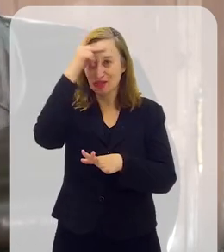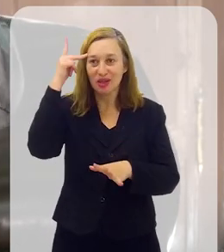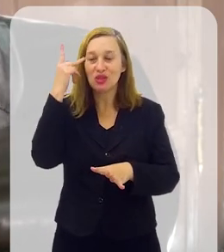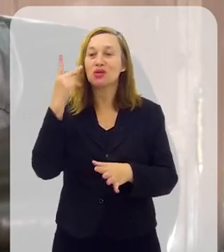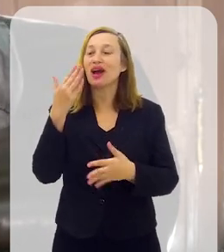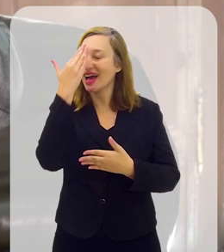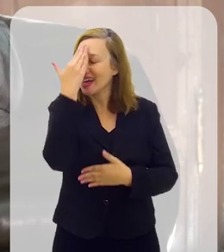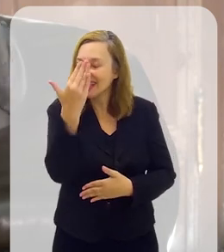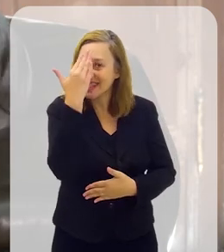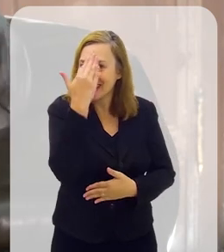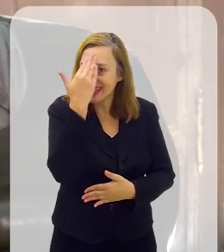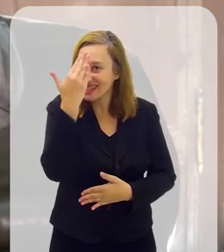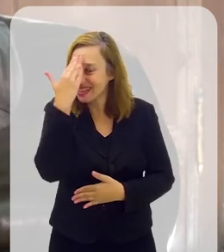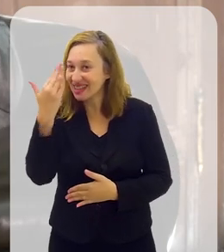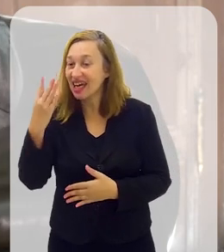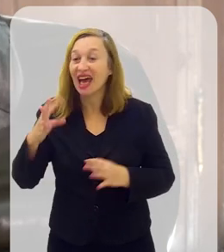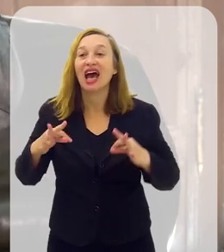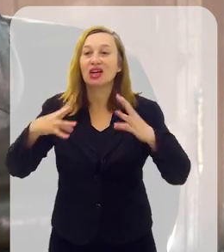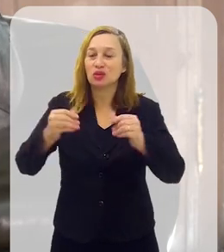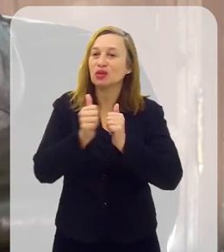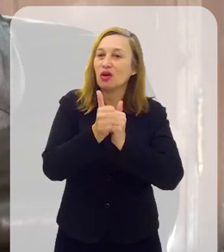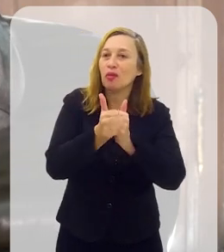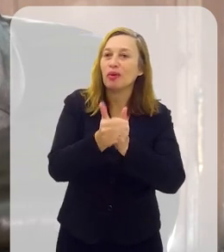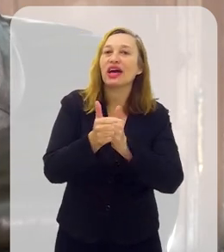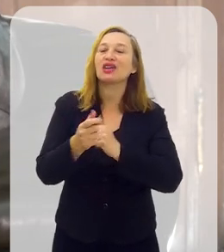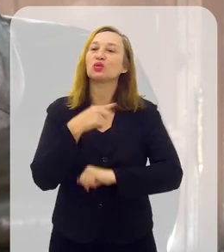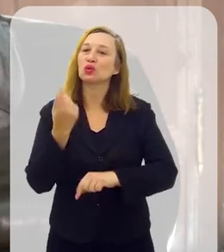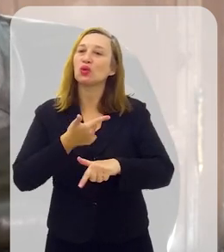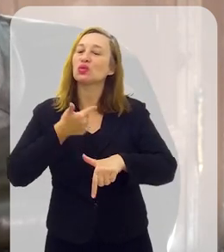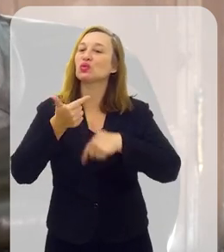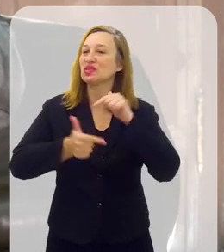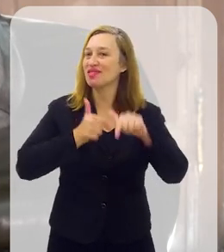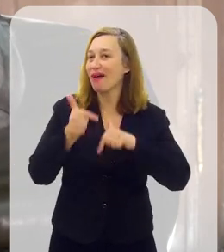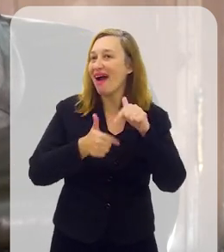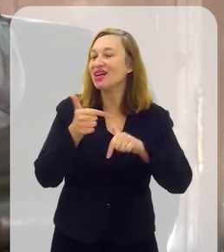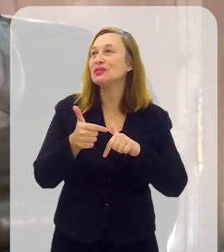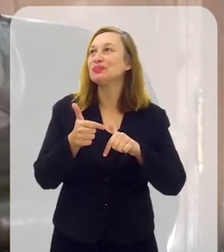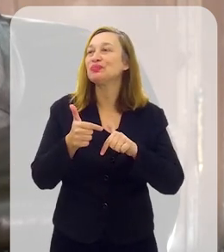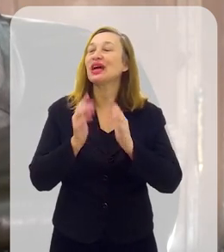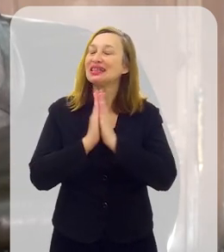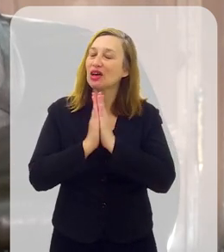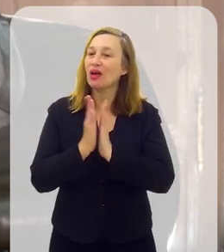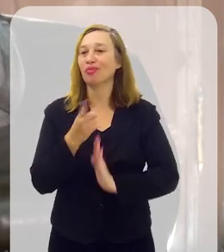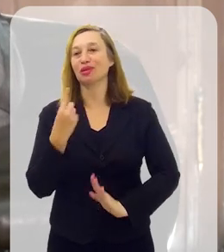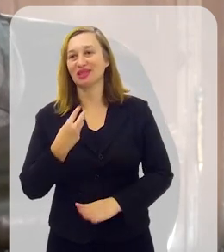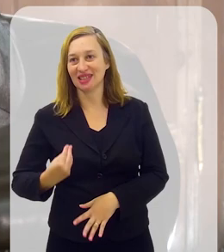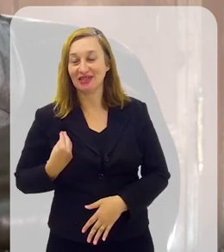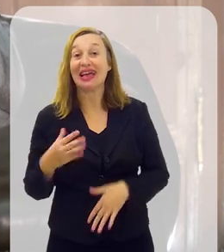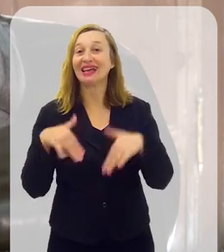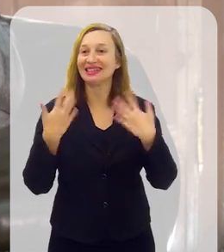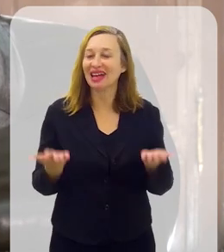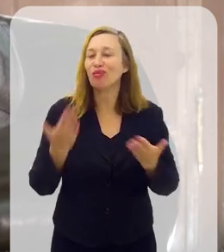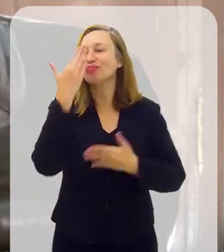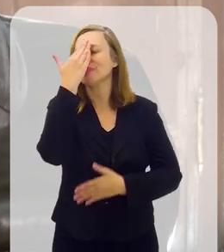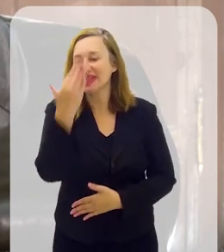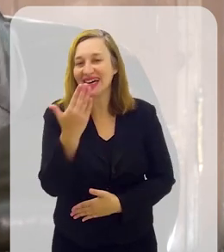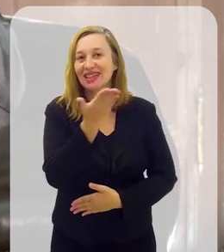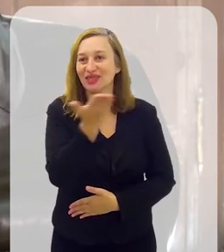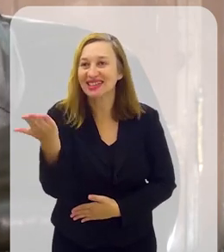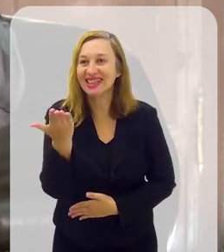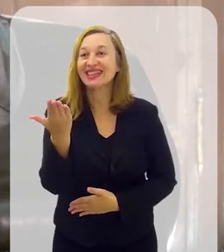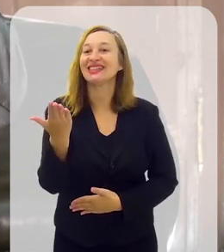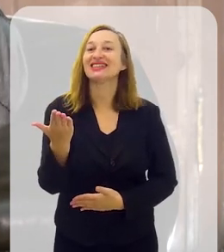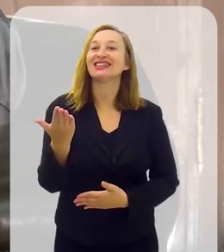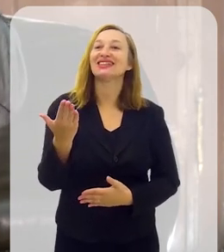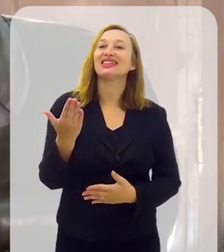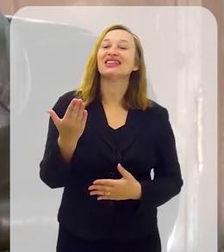for mandar um abraço para todo mundo mas quero agradecer a todos que sempre T acompanhado o nosso trabalho e tem orado por nós né então muito